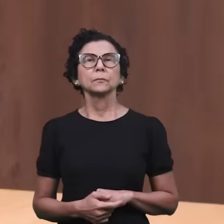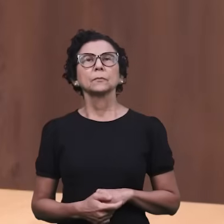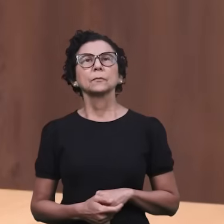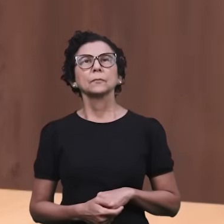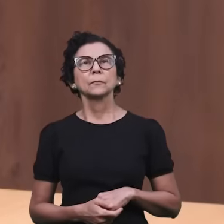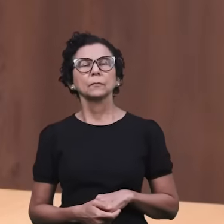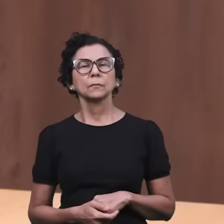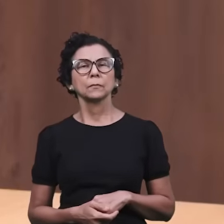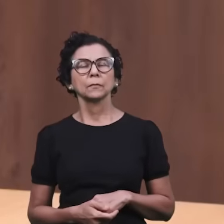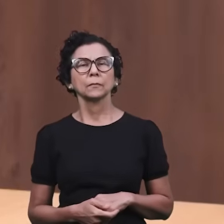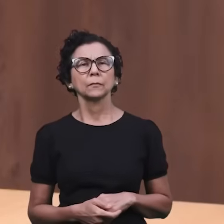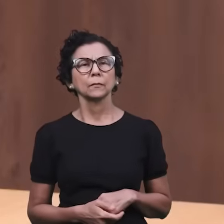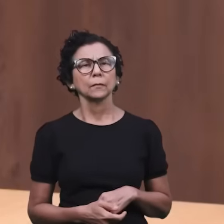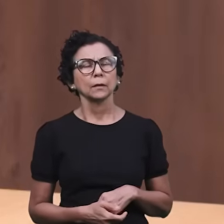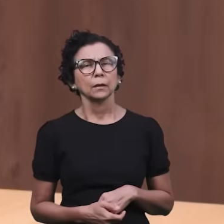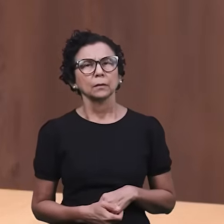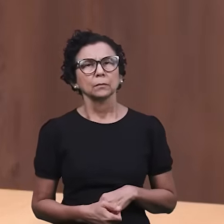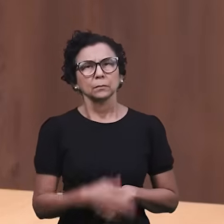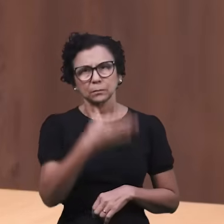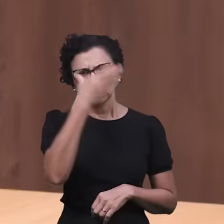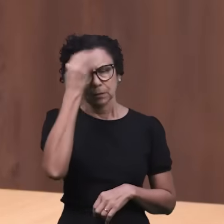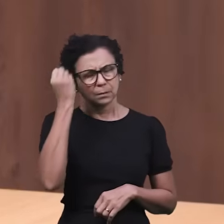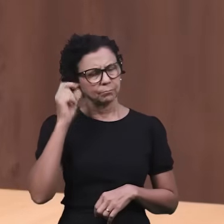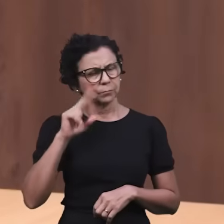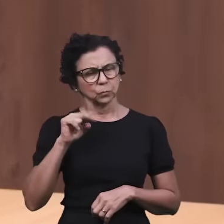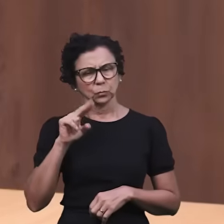nunca vai esquecer, porque